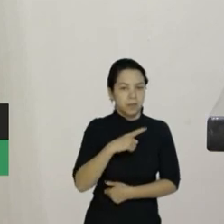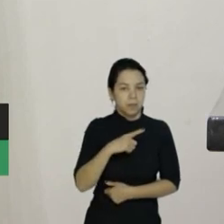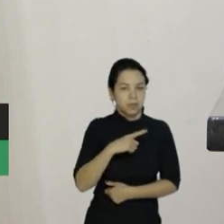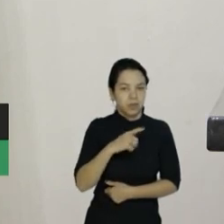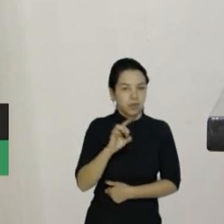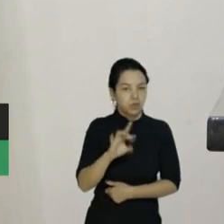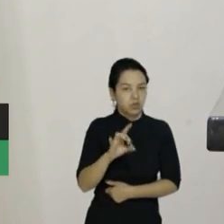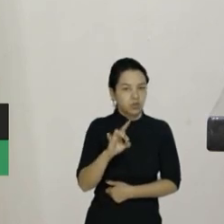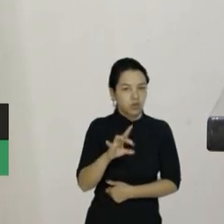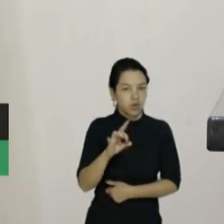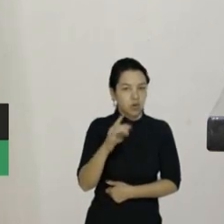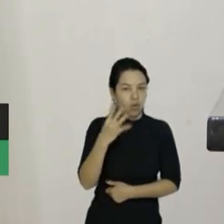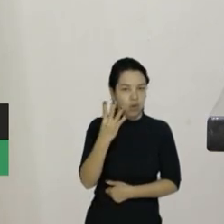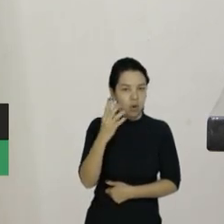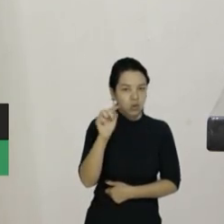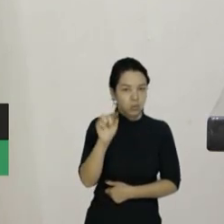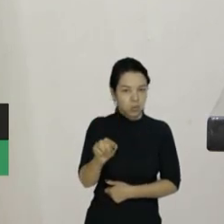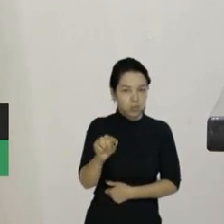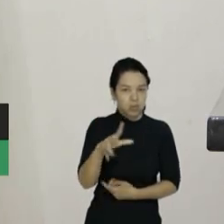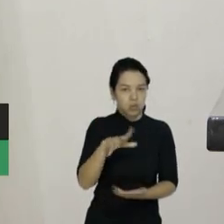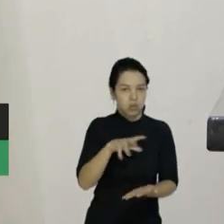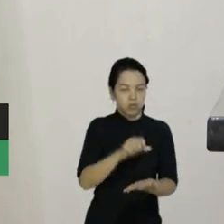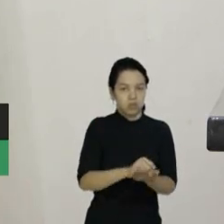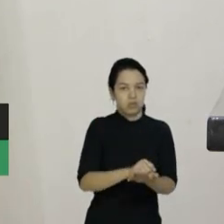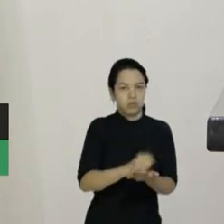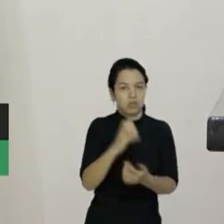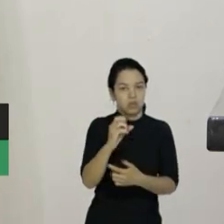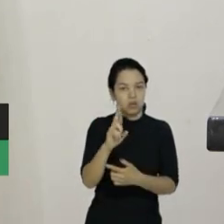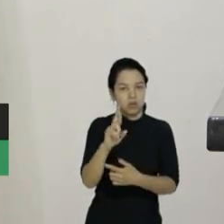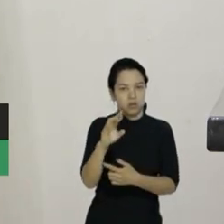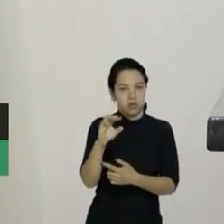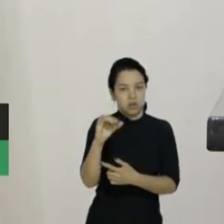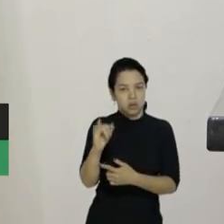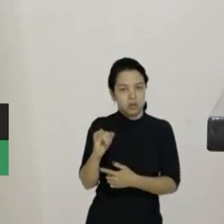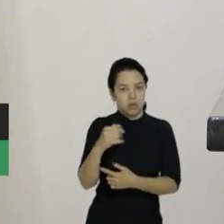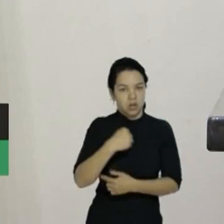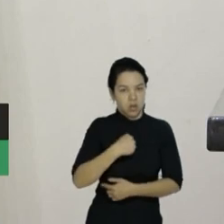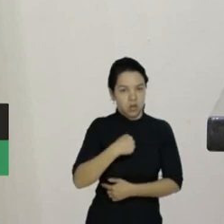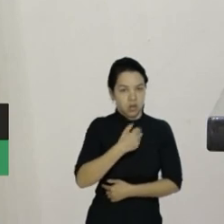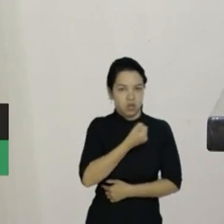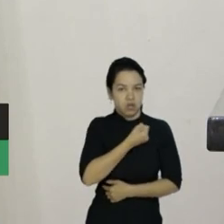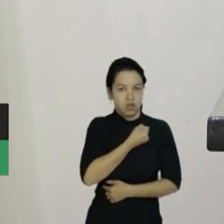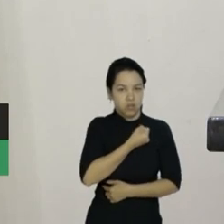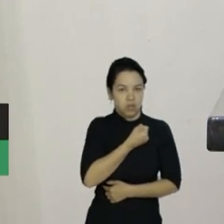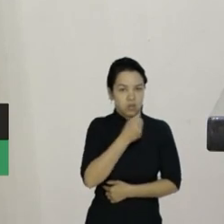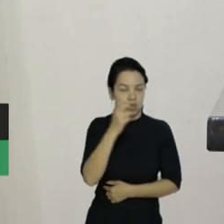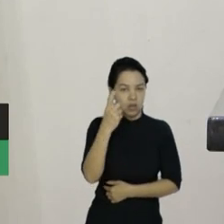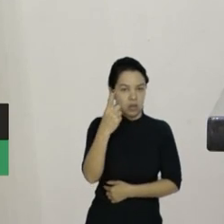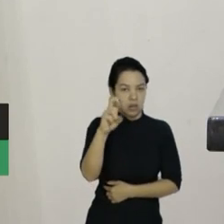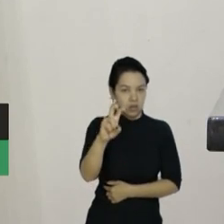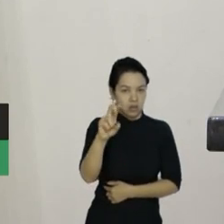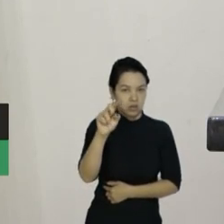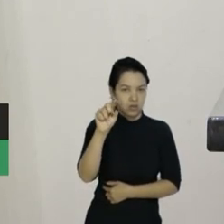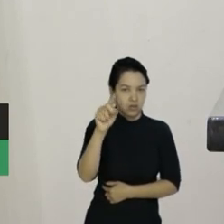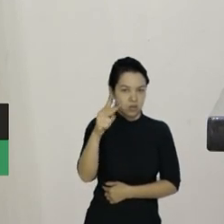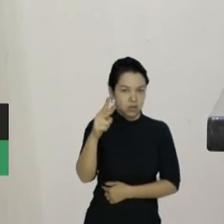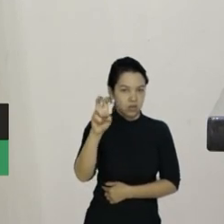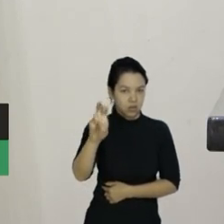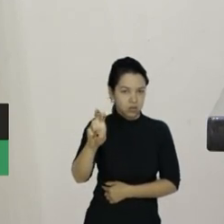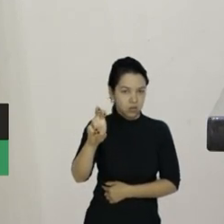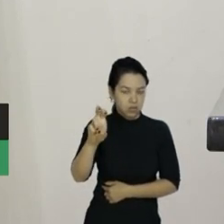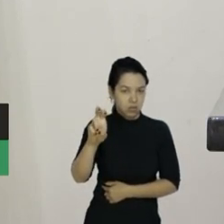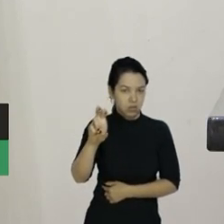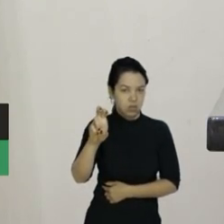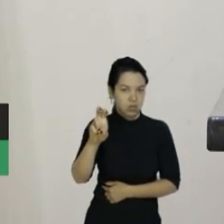4 mil corretores registrados. Eu sou o Cresci, número 1525. Hoje estamos